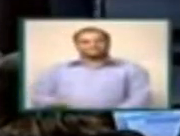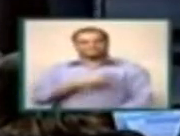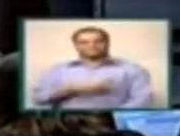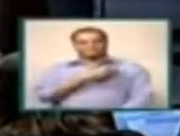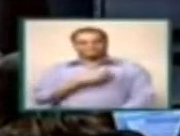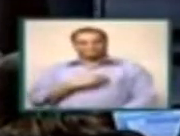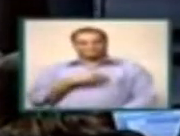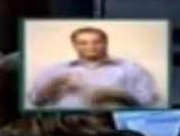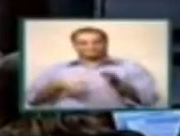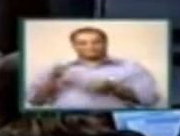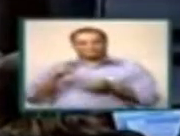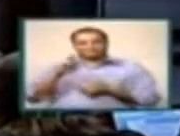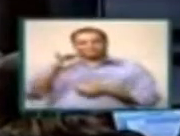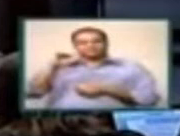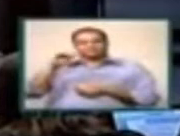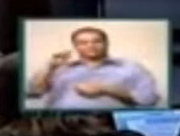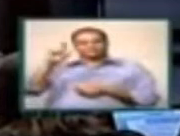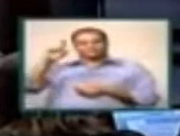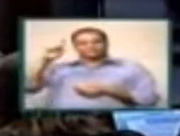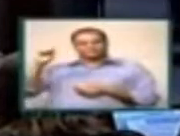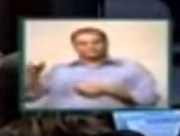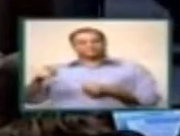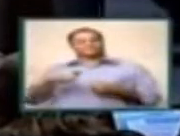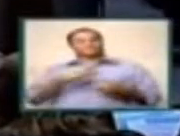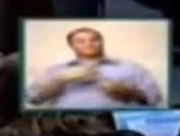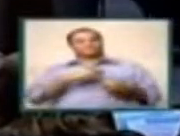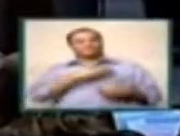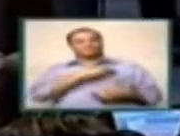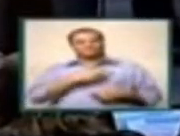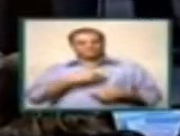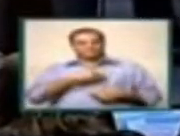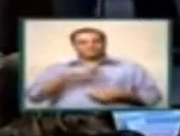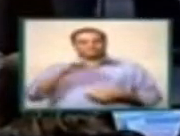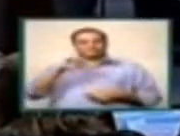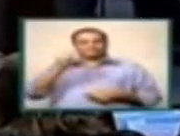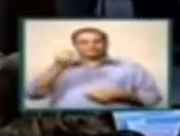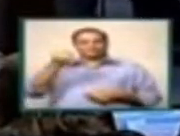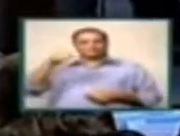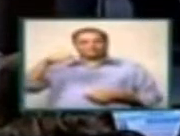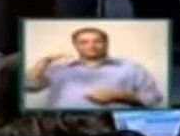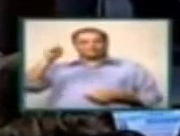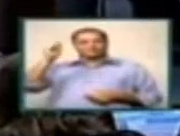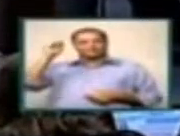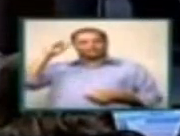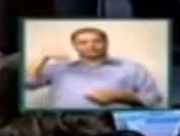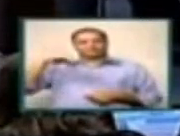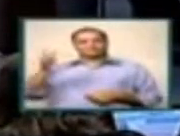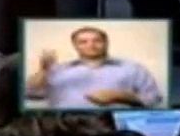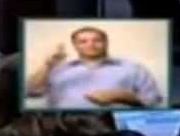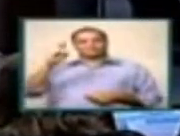Excelentíssimo ministro Ricardo Lewandowski, excelentíssimo ministro Joaquim Barbosa,